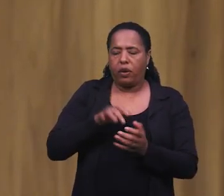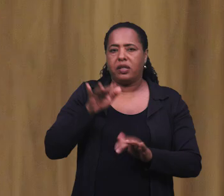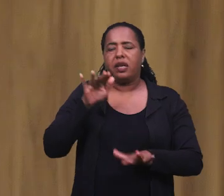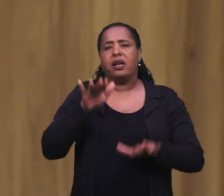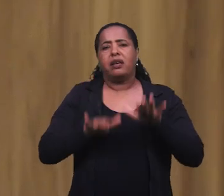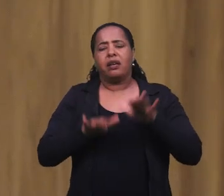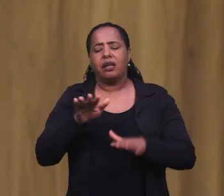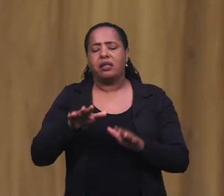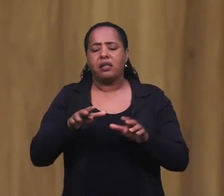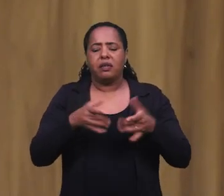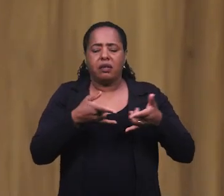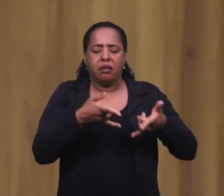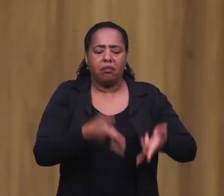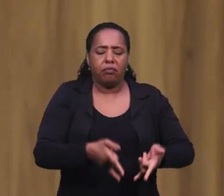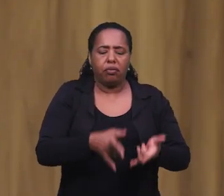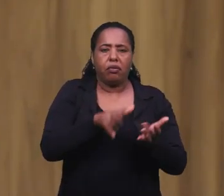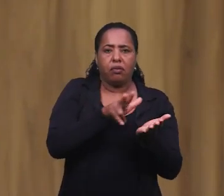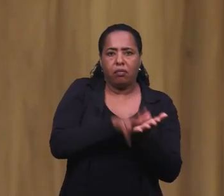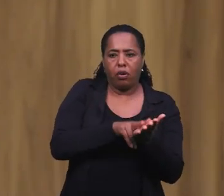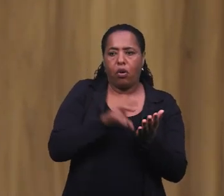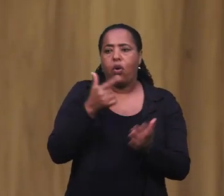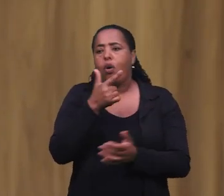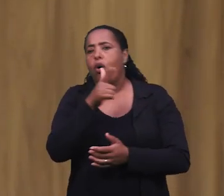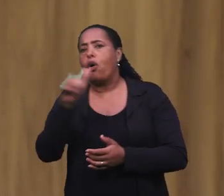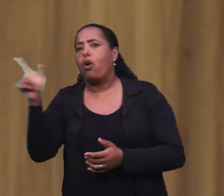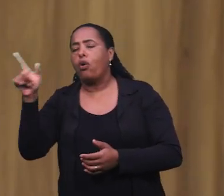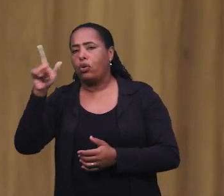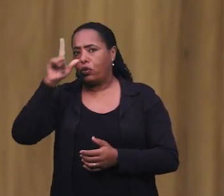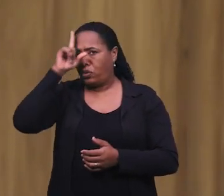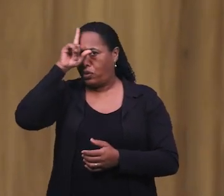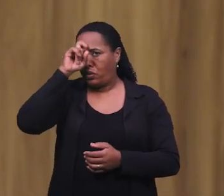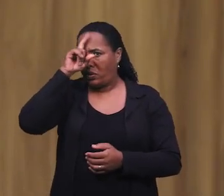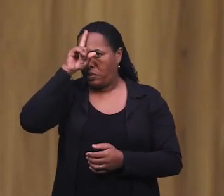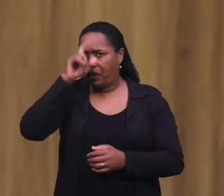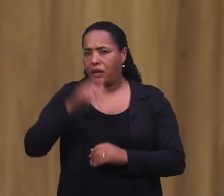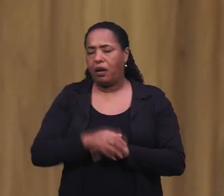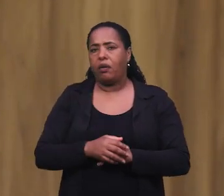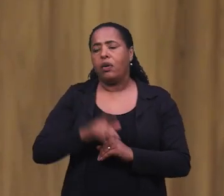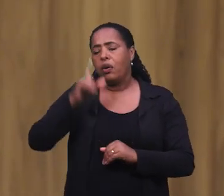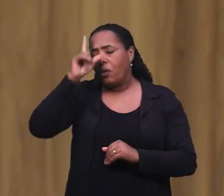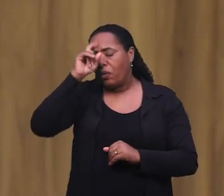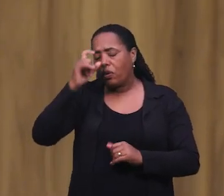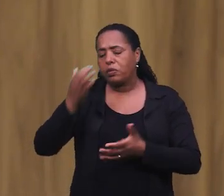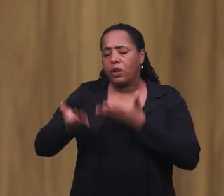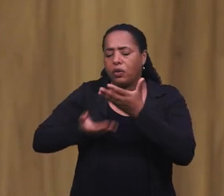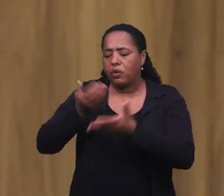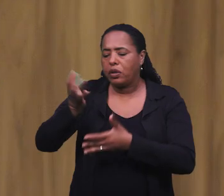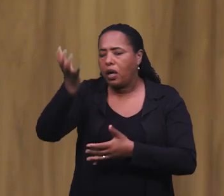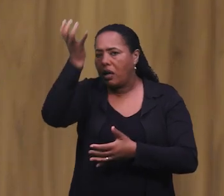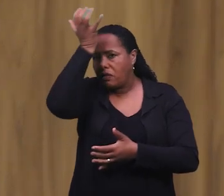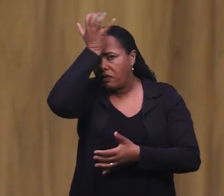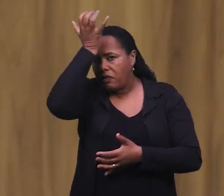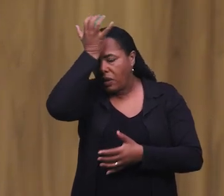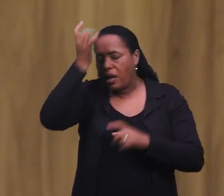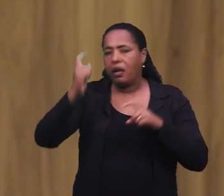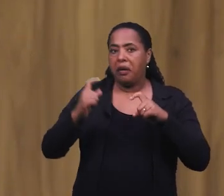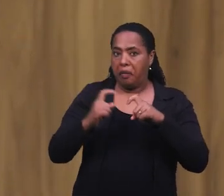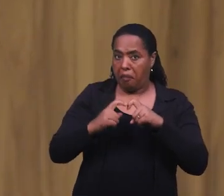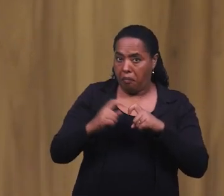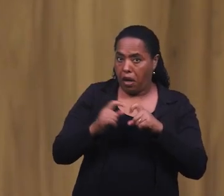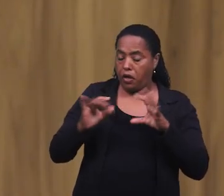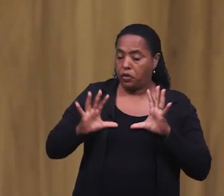no dia a dia, vai ali alguns minutos por dia. Então a família precisa ser assistida também. Mas o idoso,